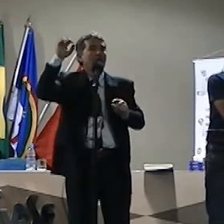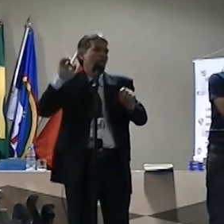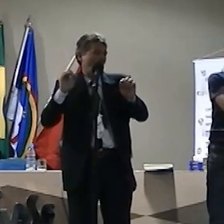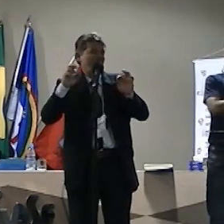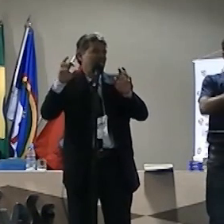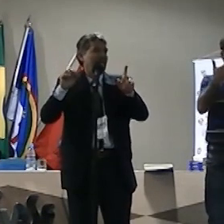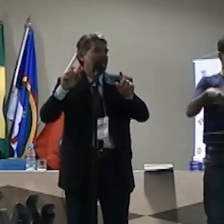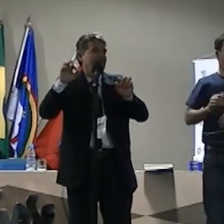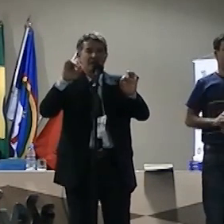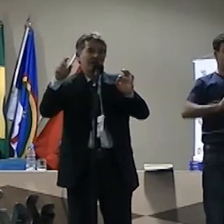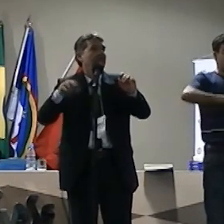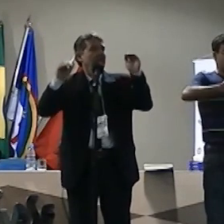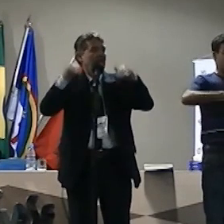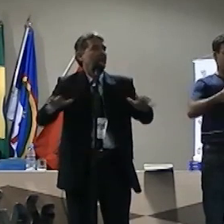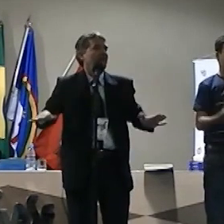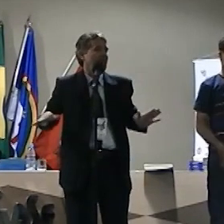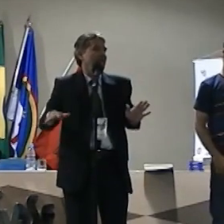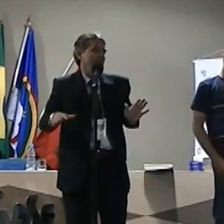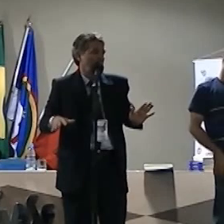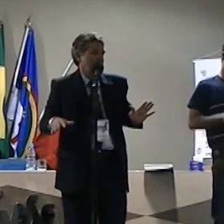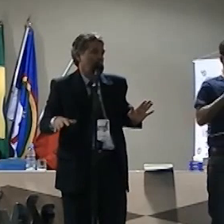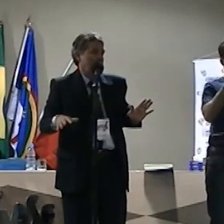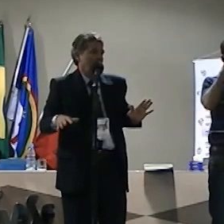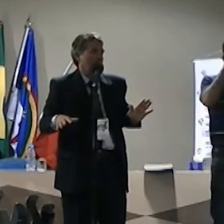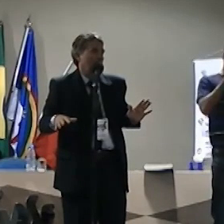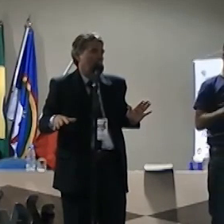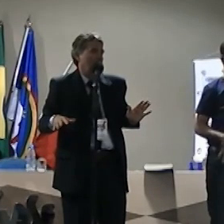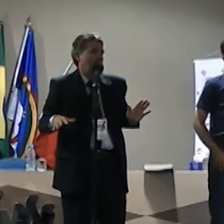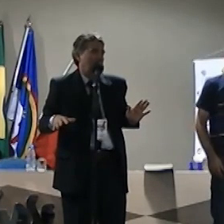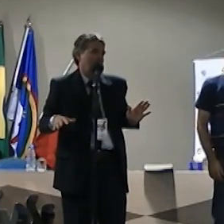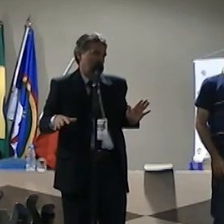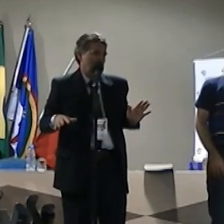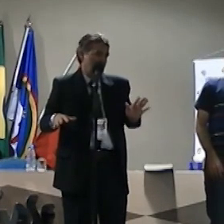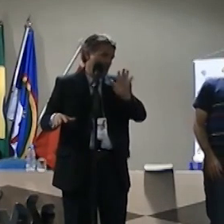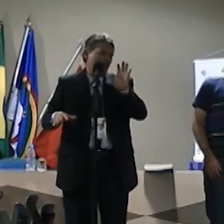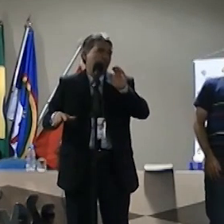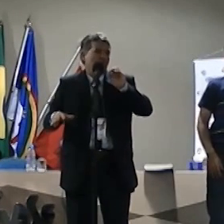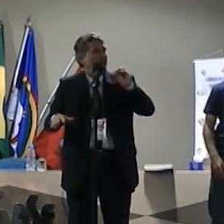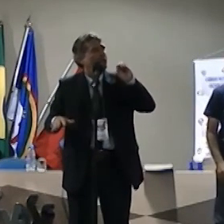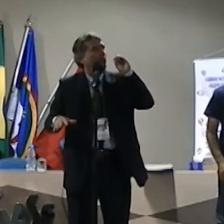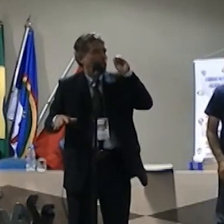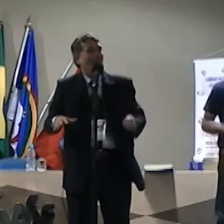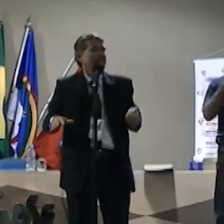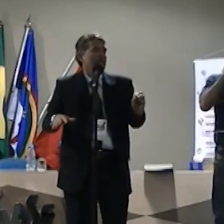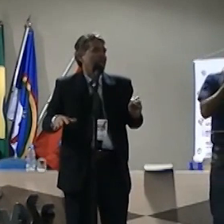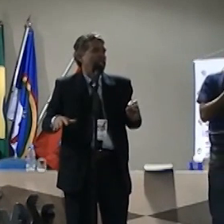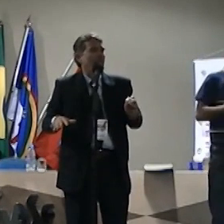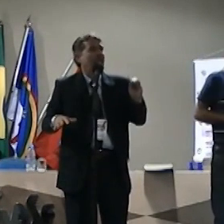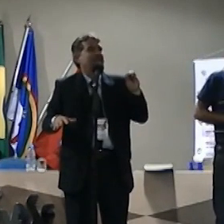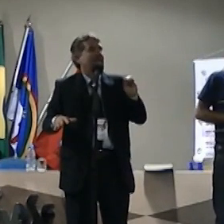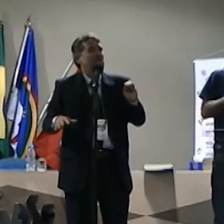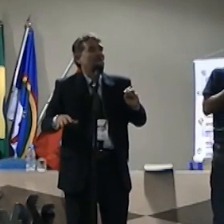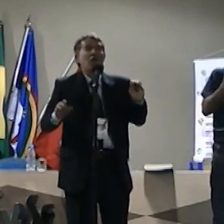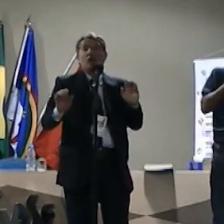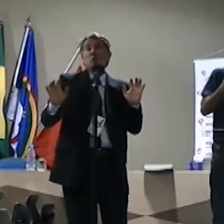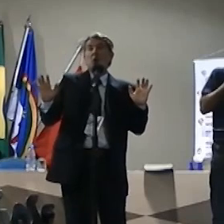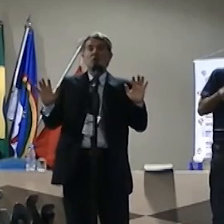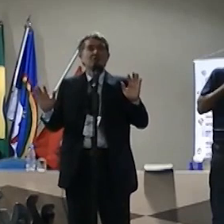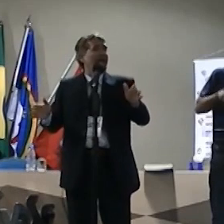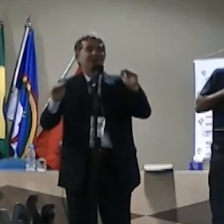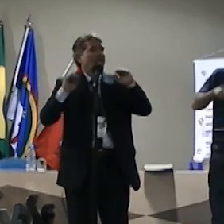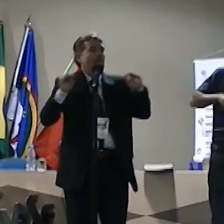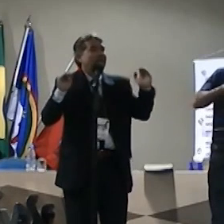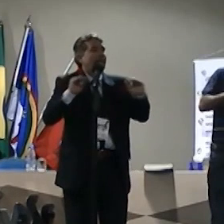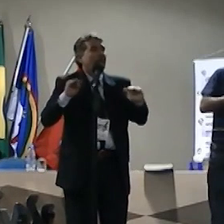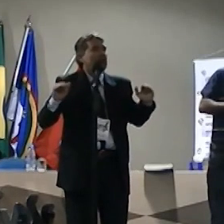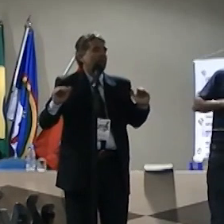mudando a mão, ou fazendo a caretinha, né, e deu resposta para os surdos. Então, tomem cuidado, porque essa questão de... E o código